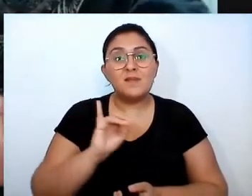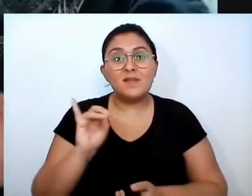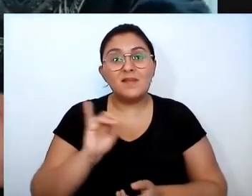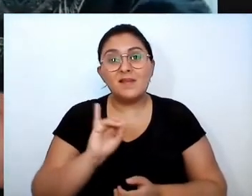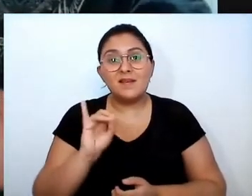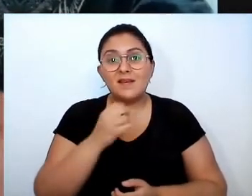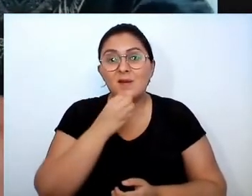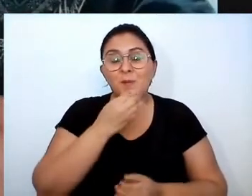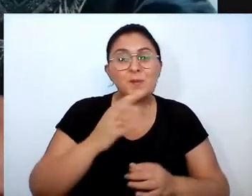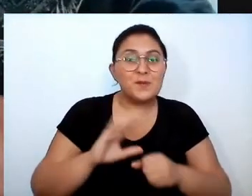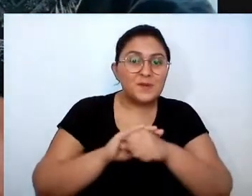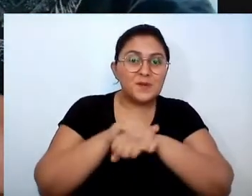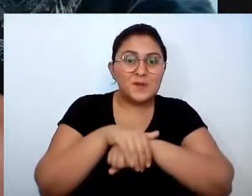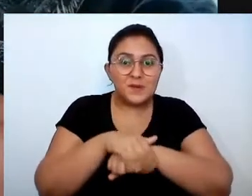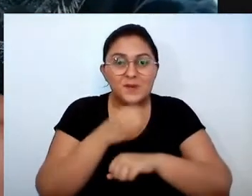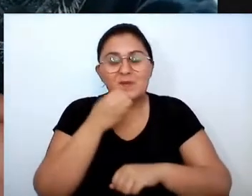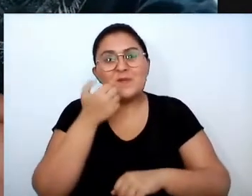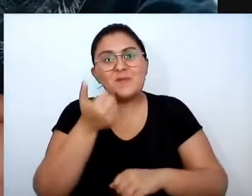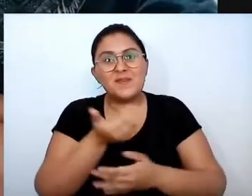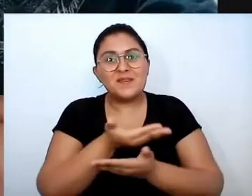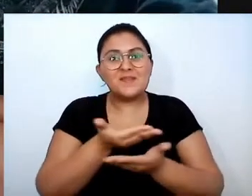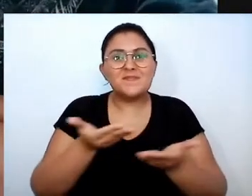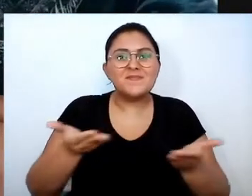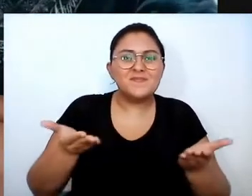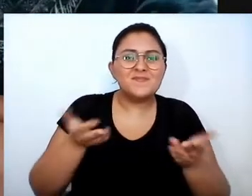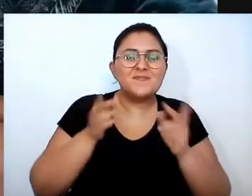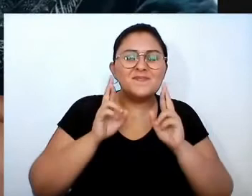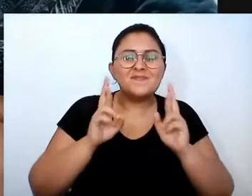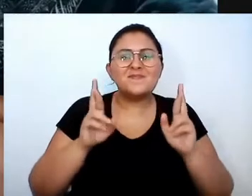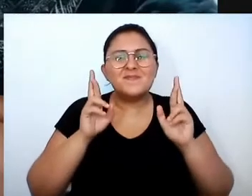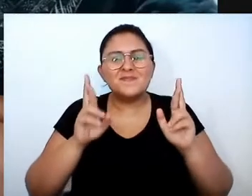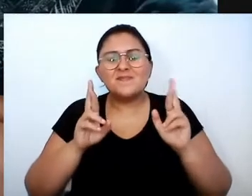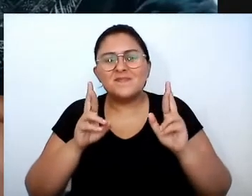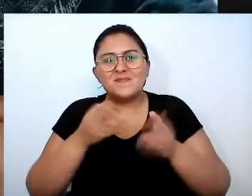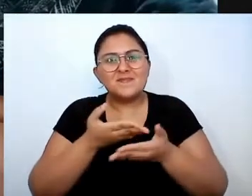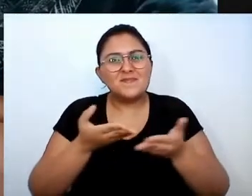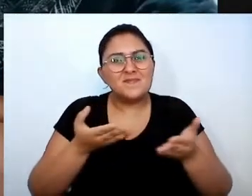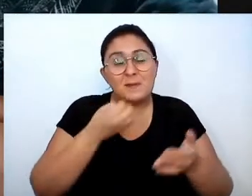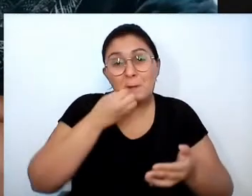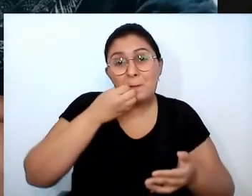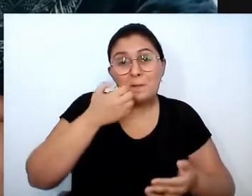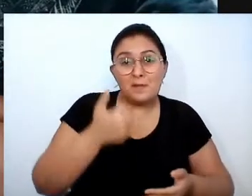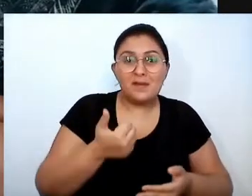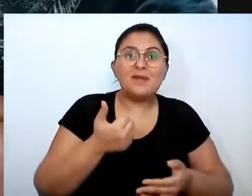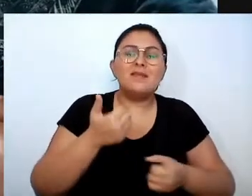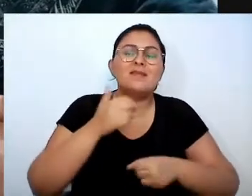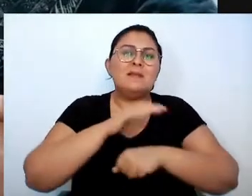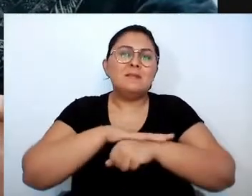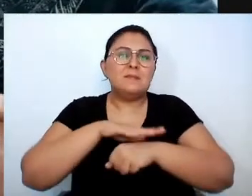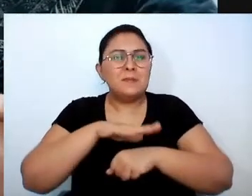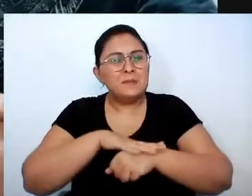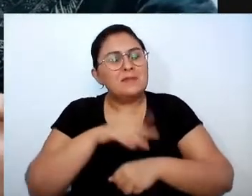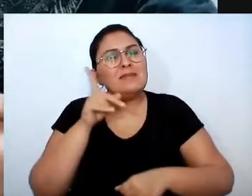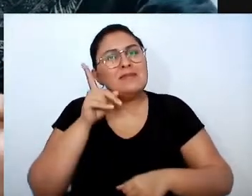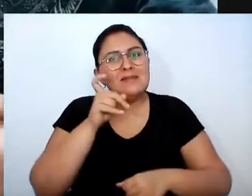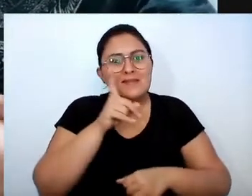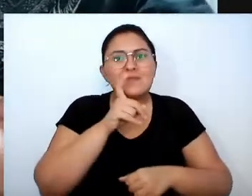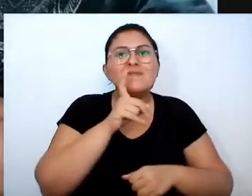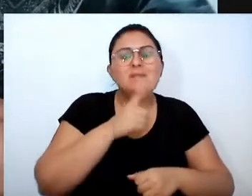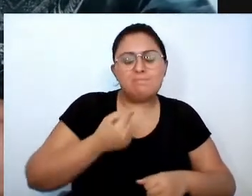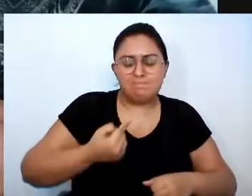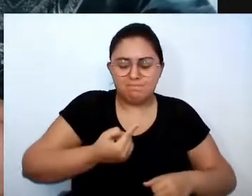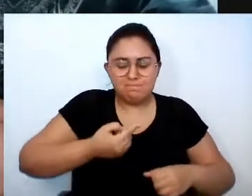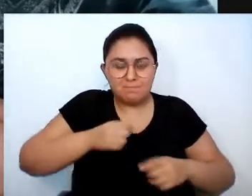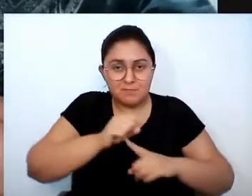Olá, pessoal, boa noite, tudo bem com todos? Esperamos, né, que todos estejam bem nesse momento tão delicado de isolamento